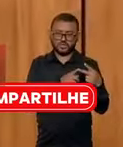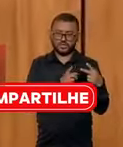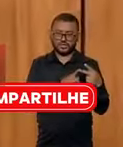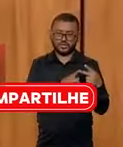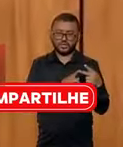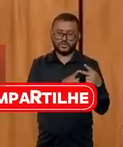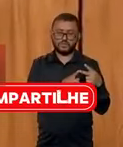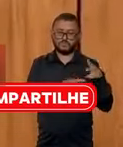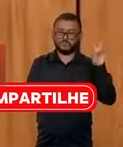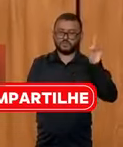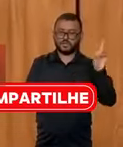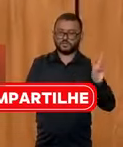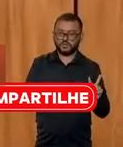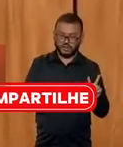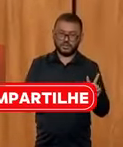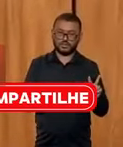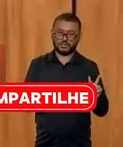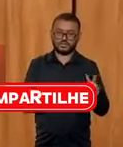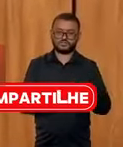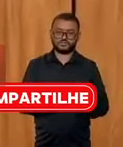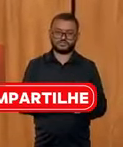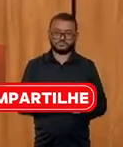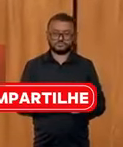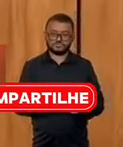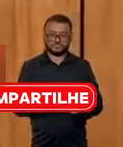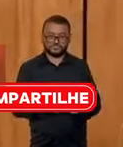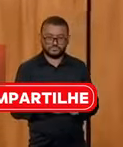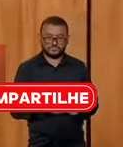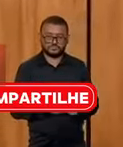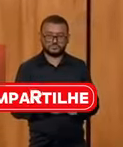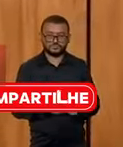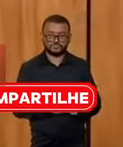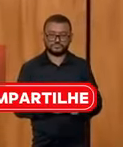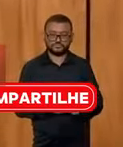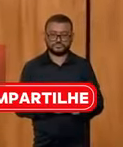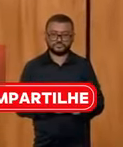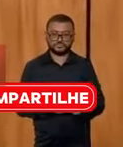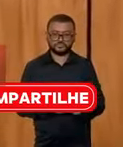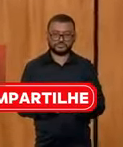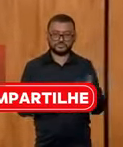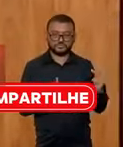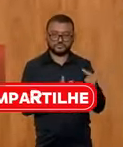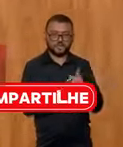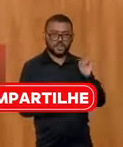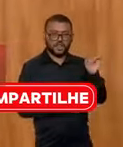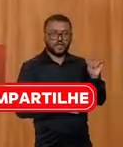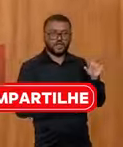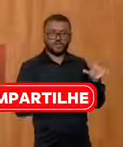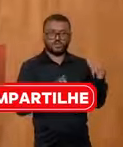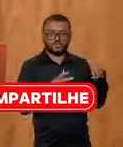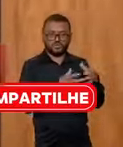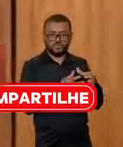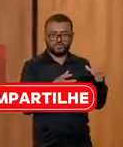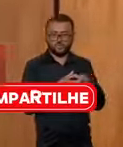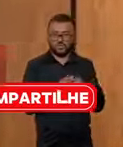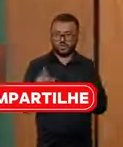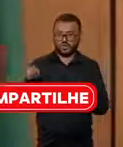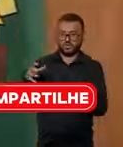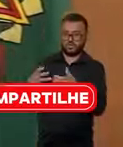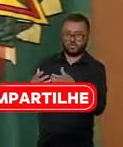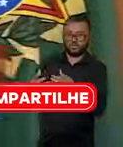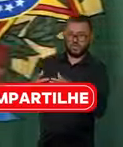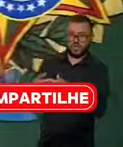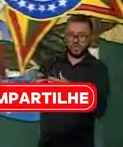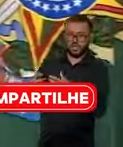Da Venezuela, está acontecendo uma coisa extraordinária. A oposição toda se reuniu,